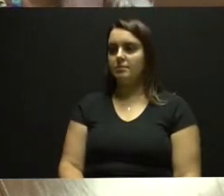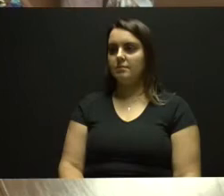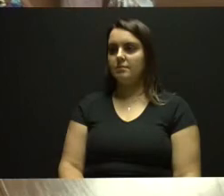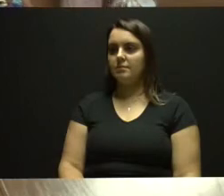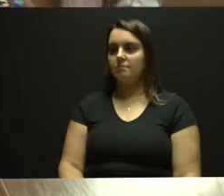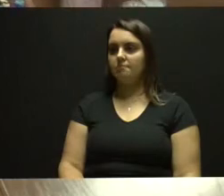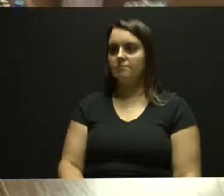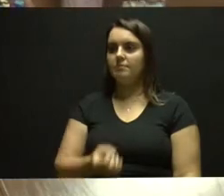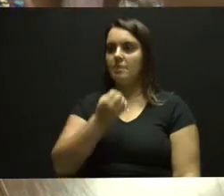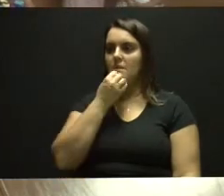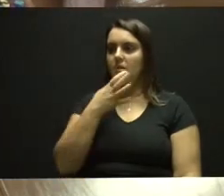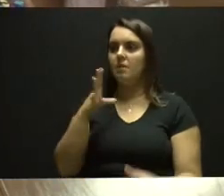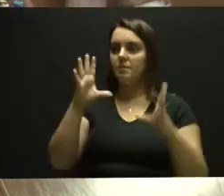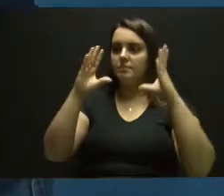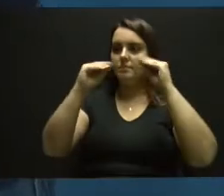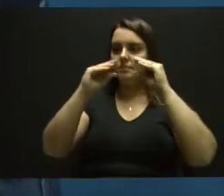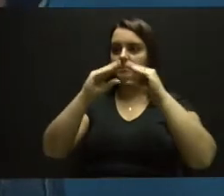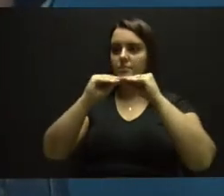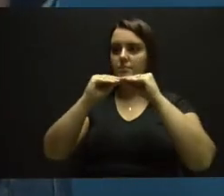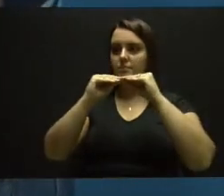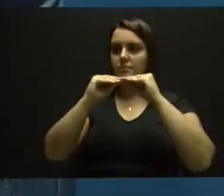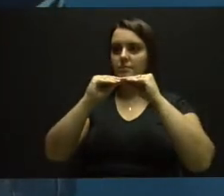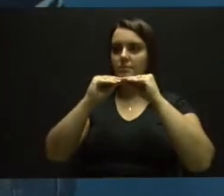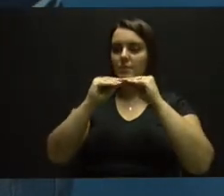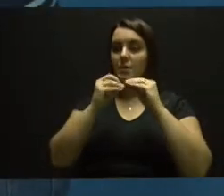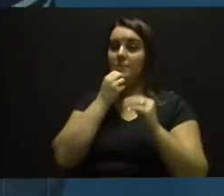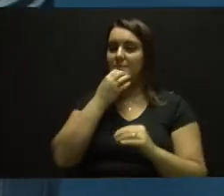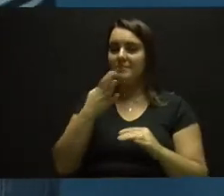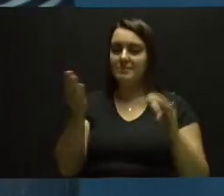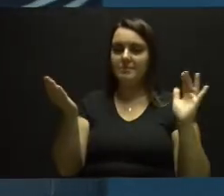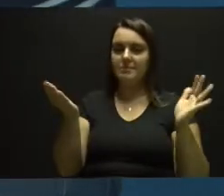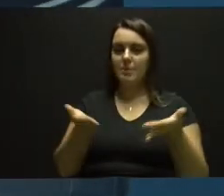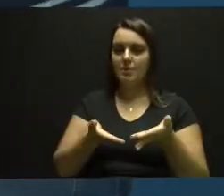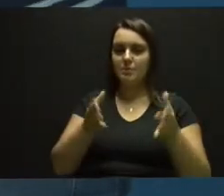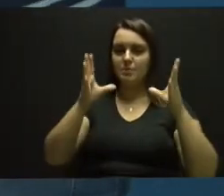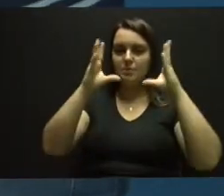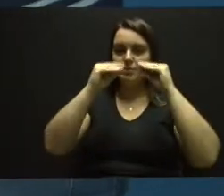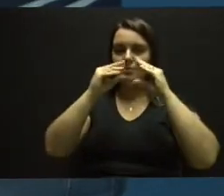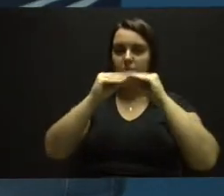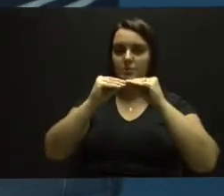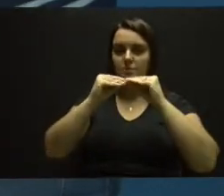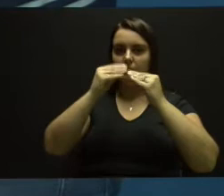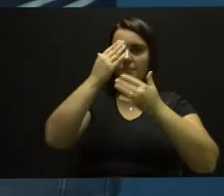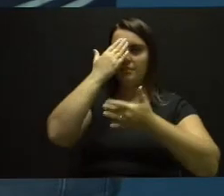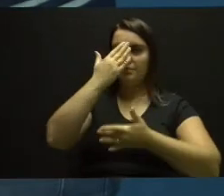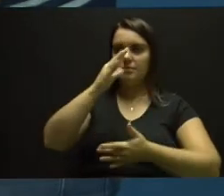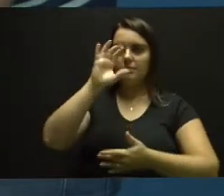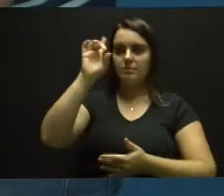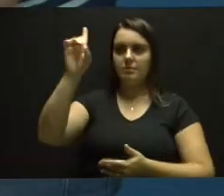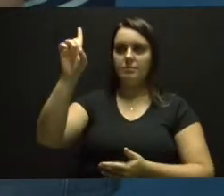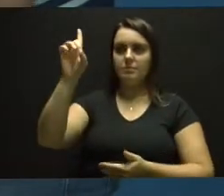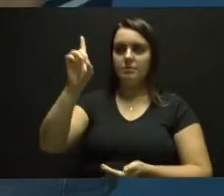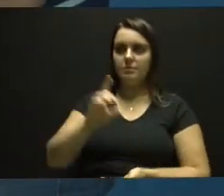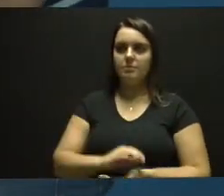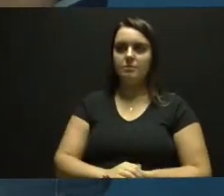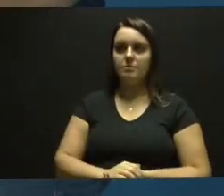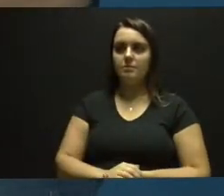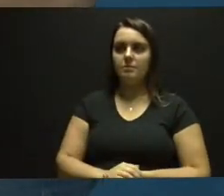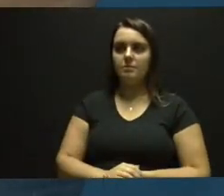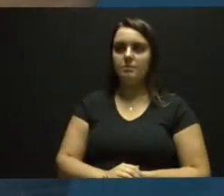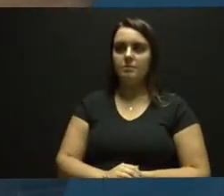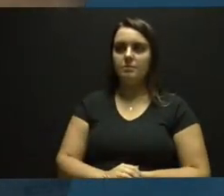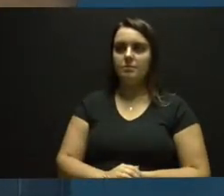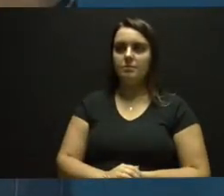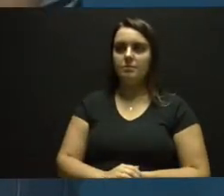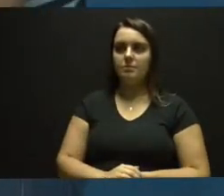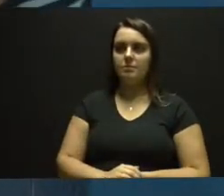todos é um prazer estar aqui nesta noite quero primeiramente agradecer a deus por essa oportunidade ea honra